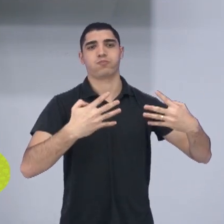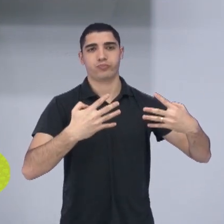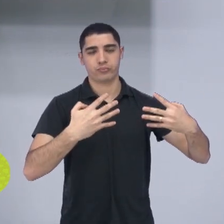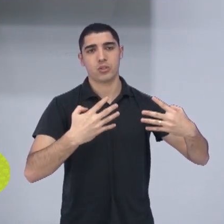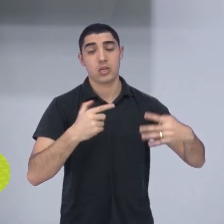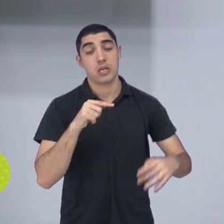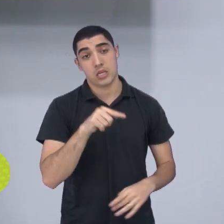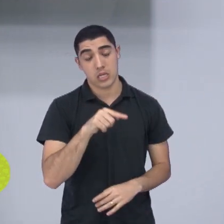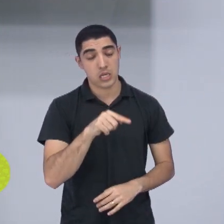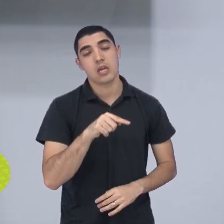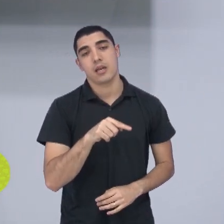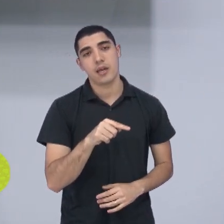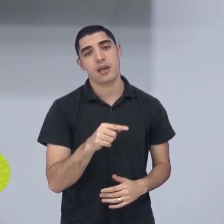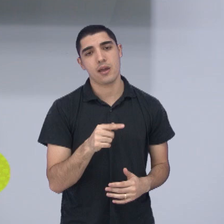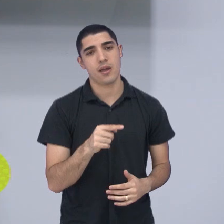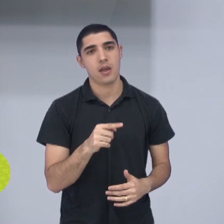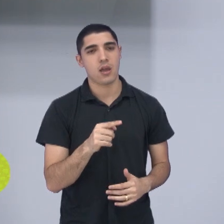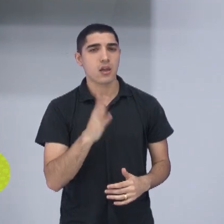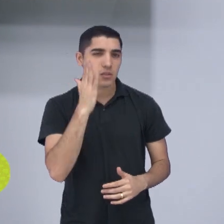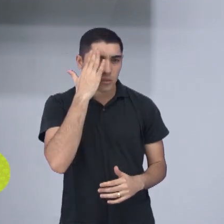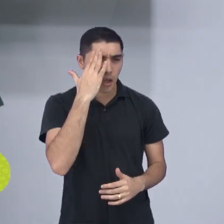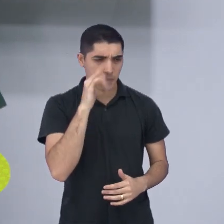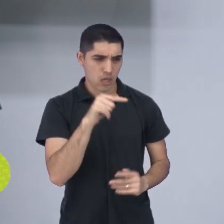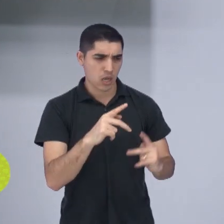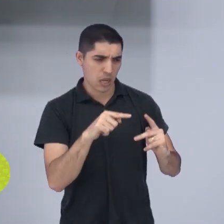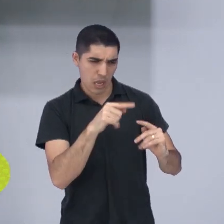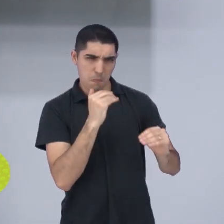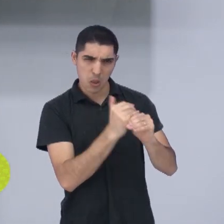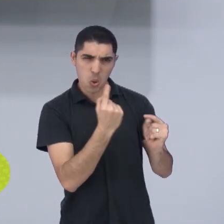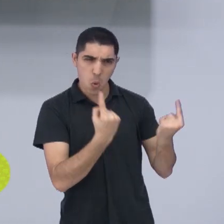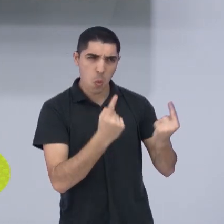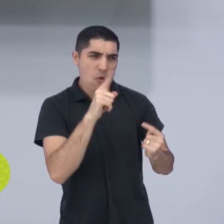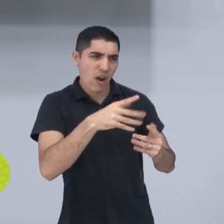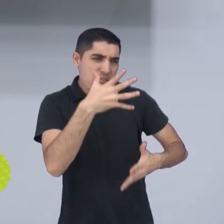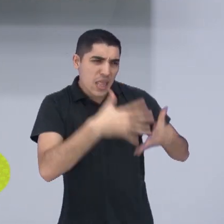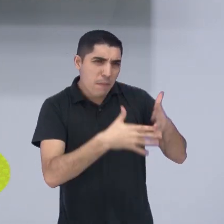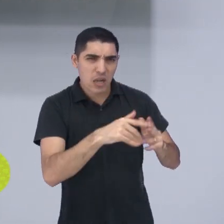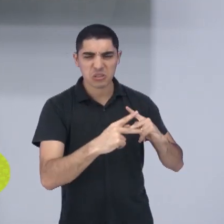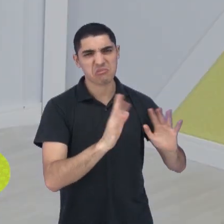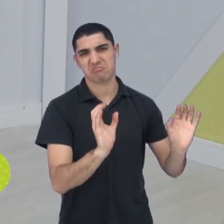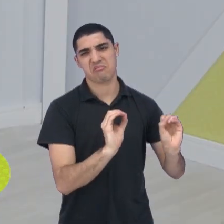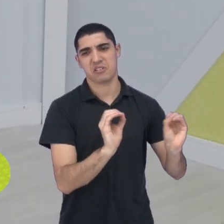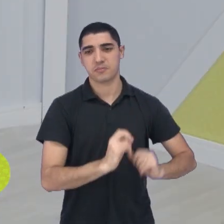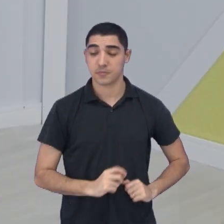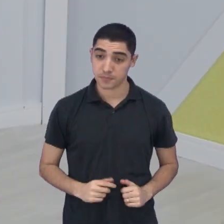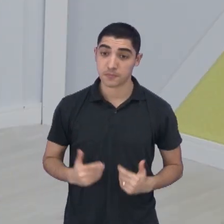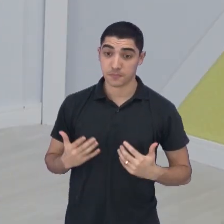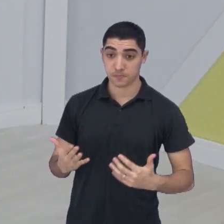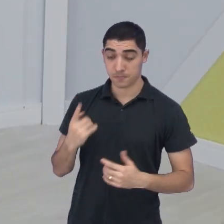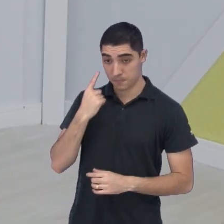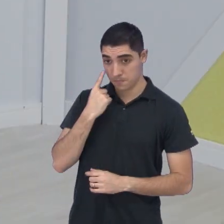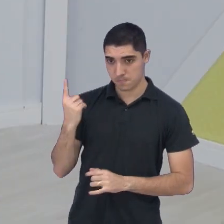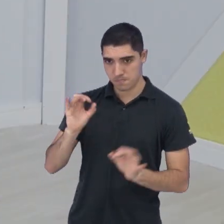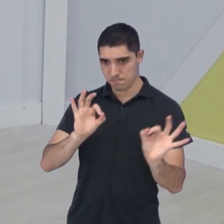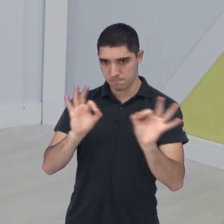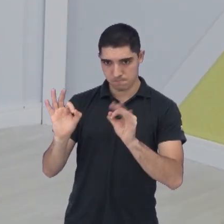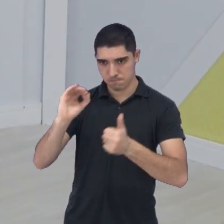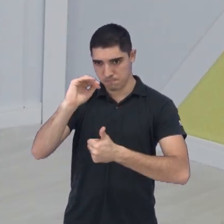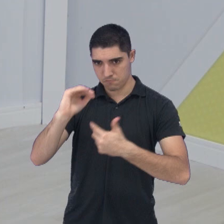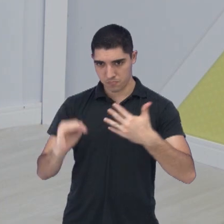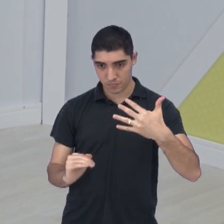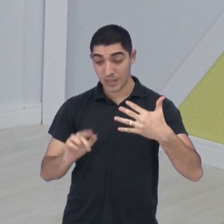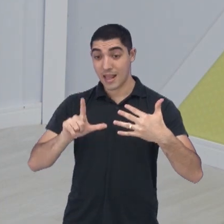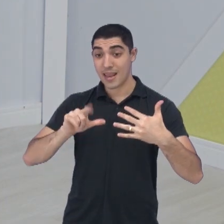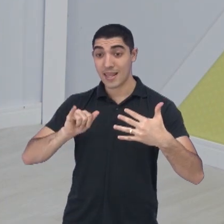resultado que na programação não deve alterar tanto a programação do Rodrigo Mogi. Pois é, Matheus, coloca pra gente a classificação da Liga Feminina